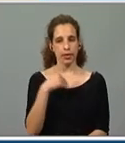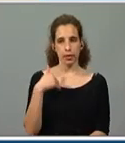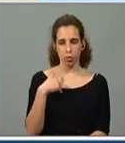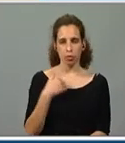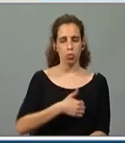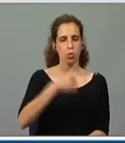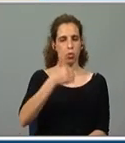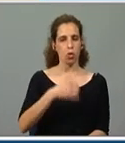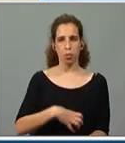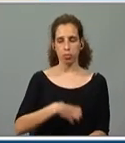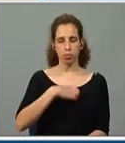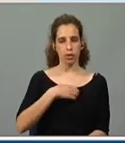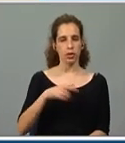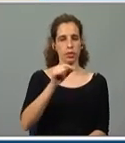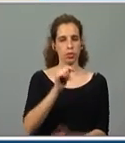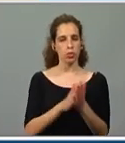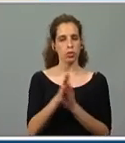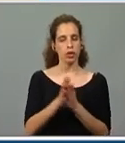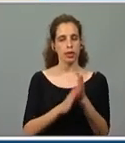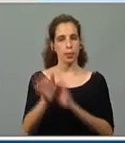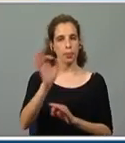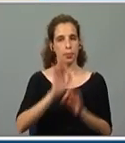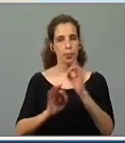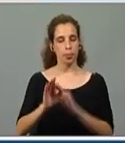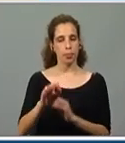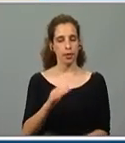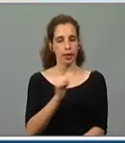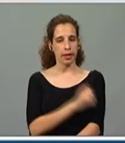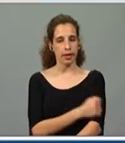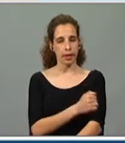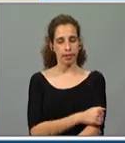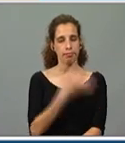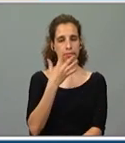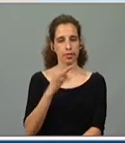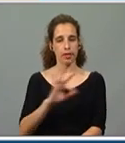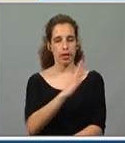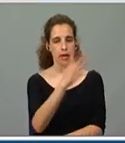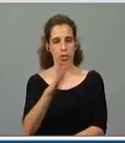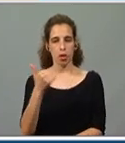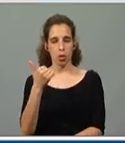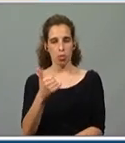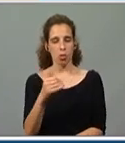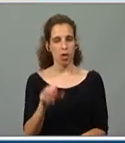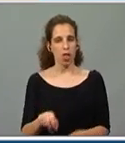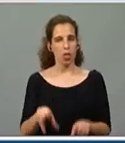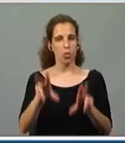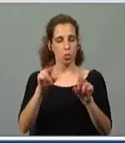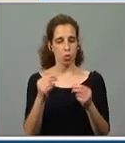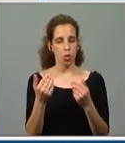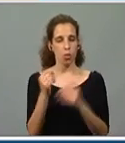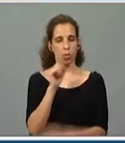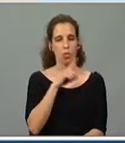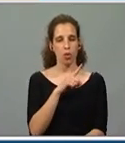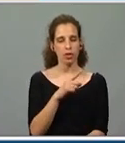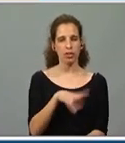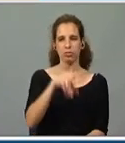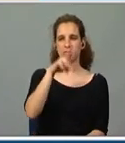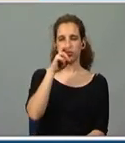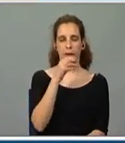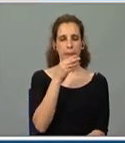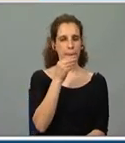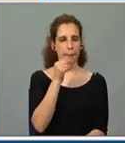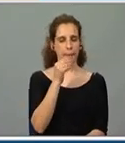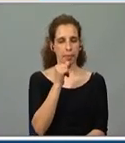sentidos e adequada para o uso doméstico. Na natureza, a água não se encontra num estado puro, podendo apresentar cor, cheiro,